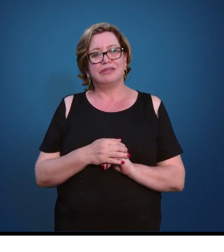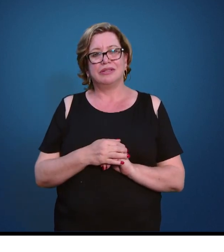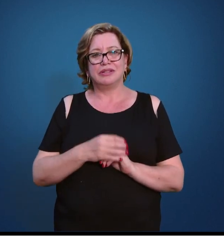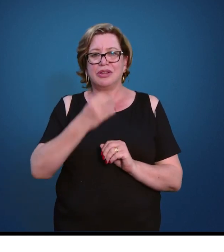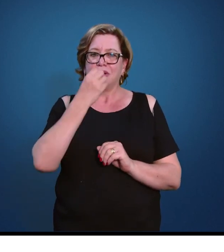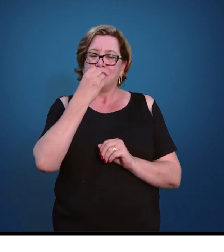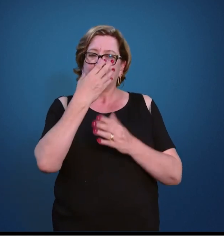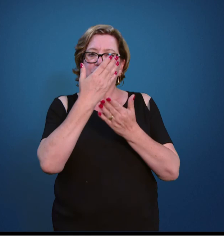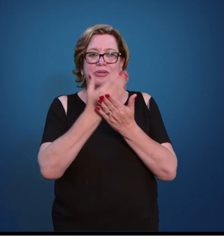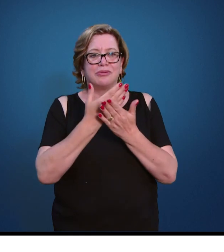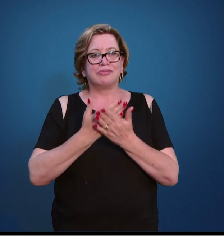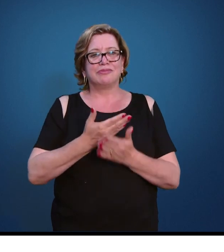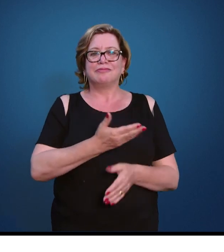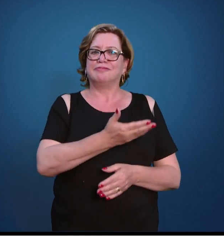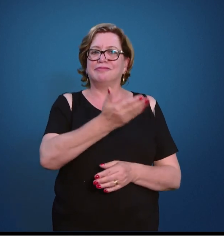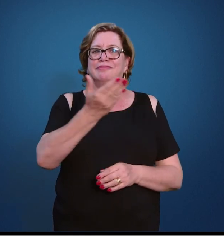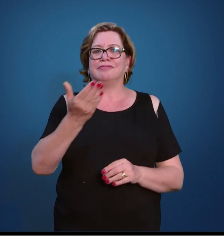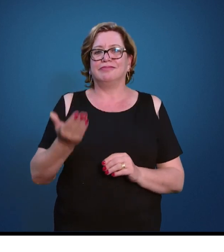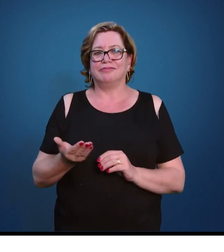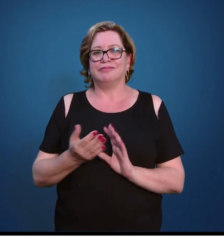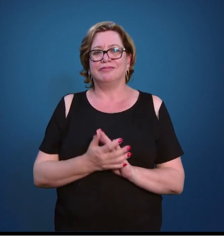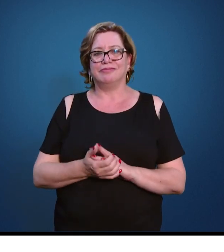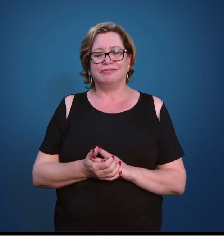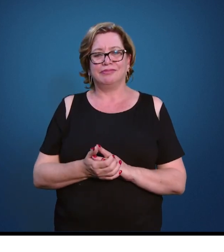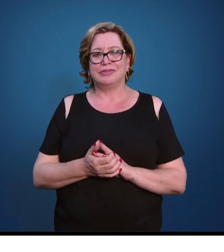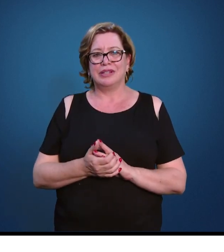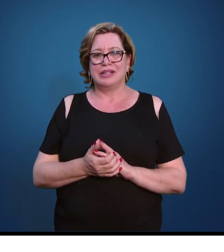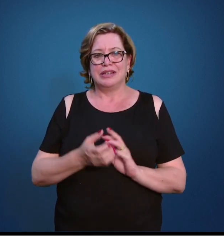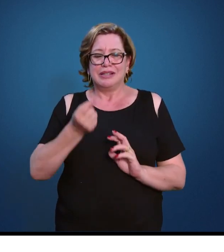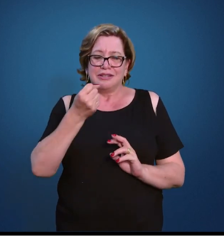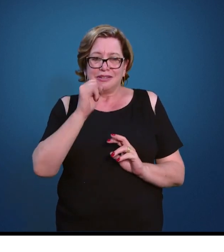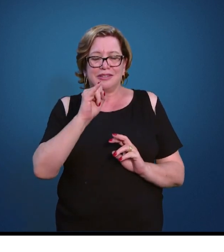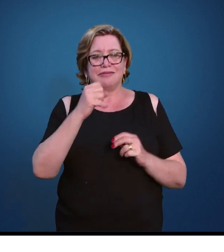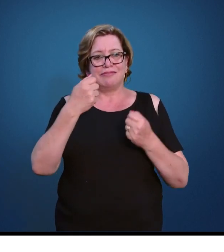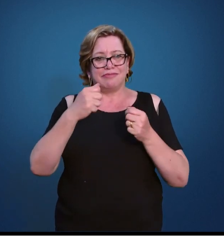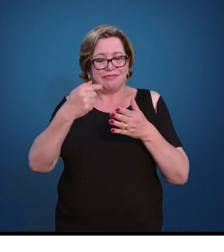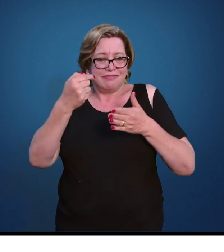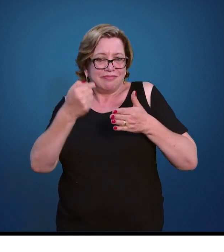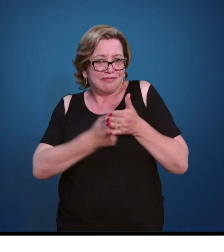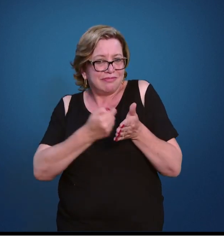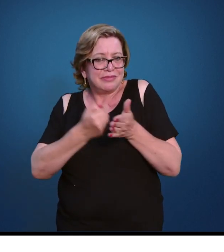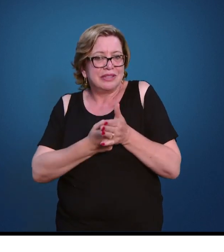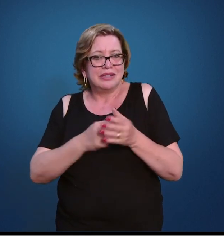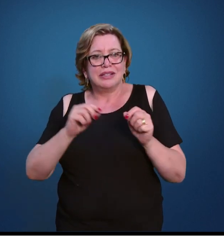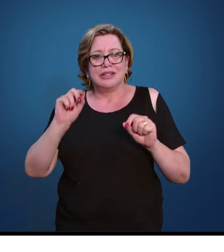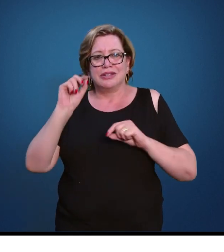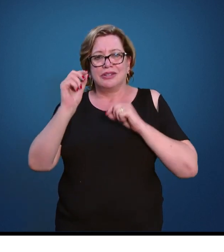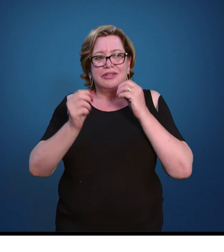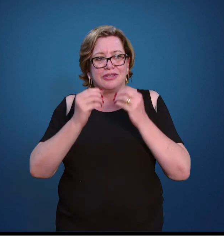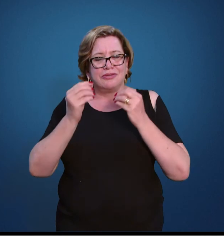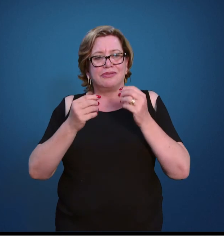Um bom estudo para todos vocês. Caso precisem de informações adicionais sobre